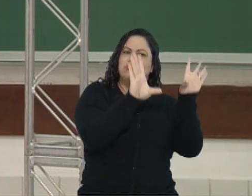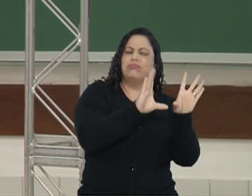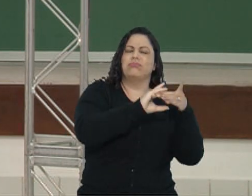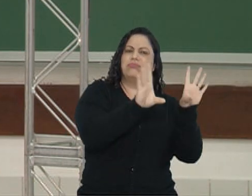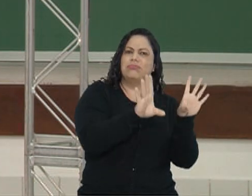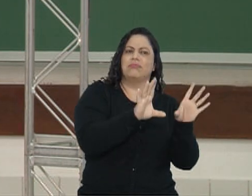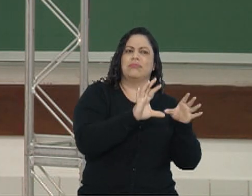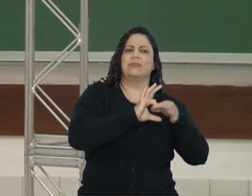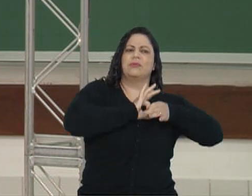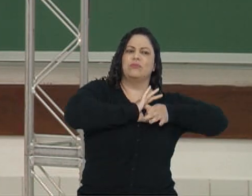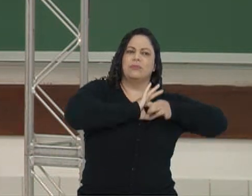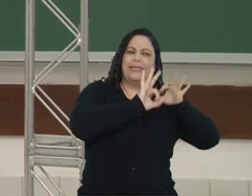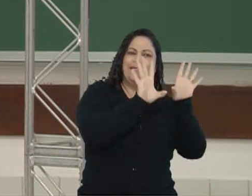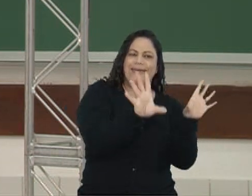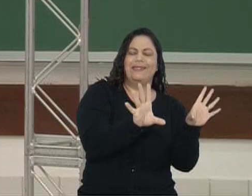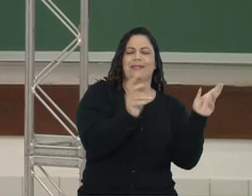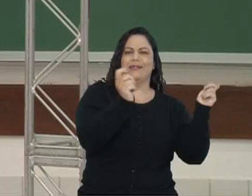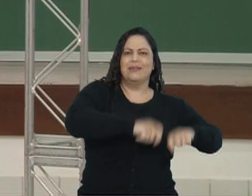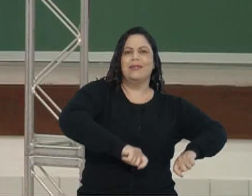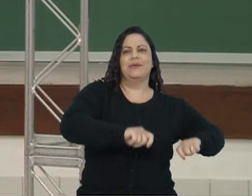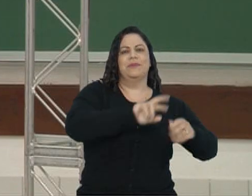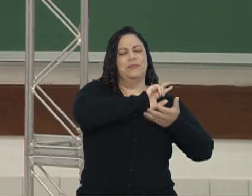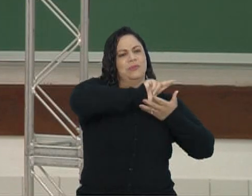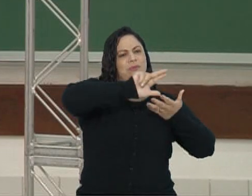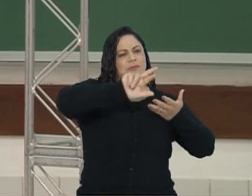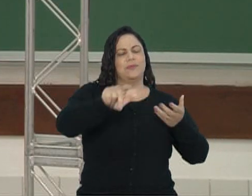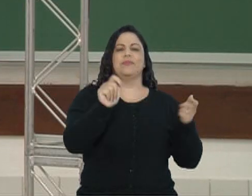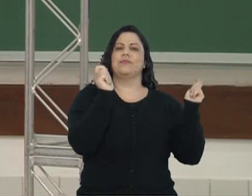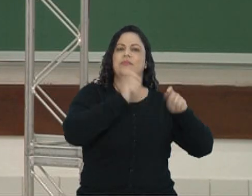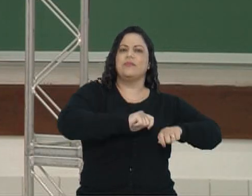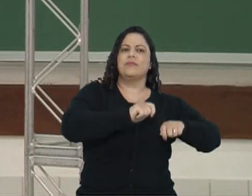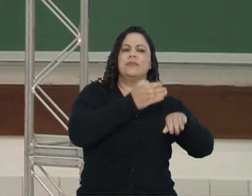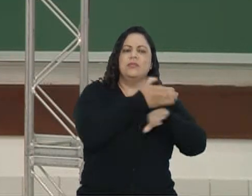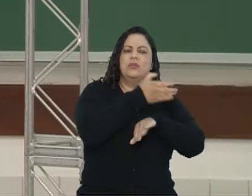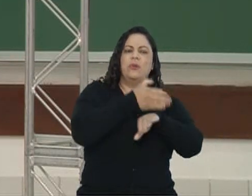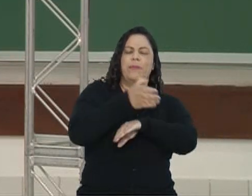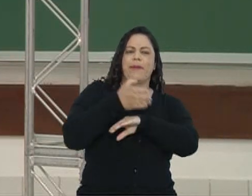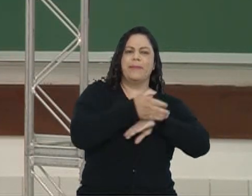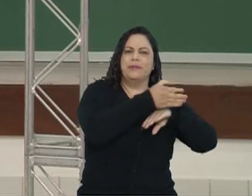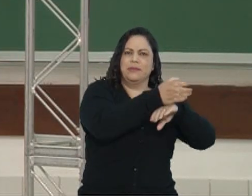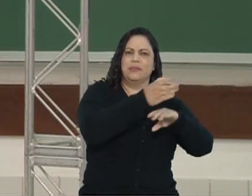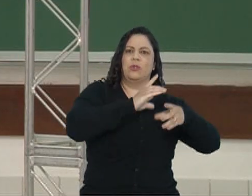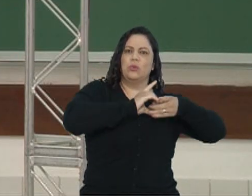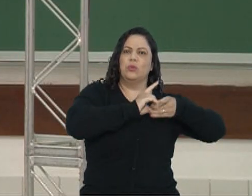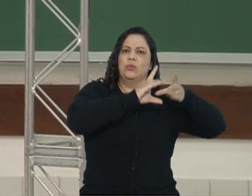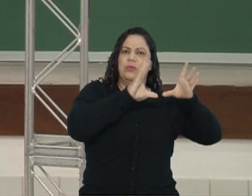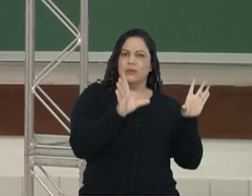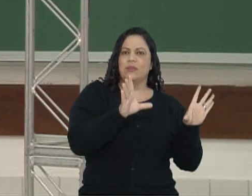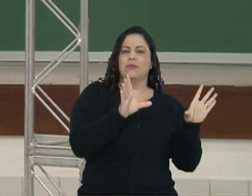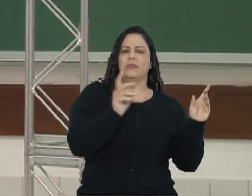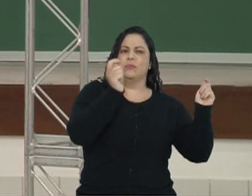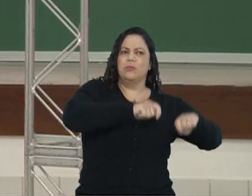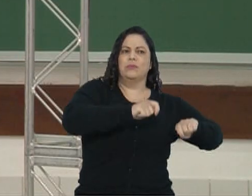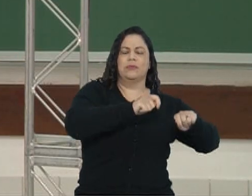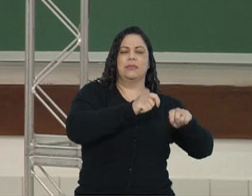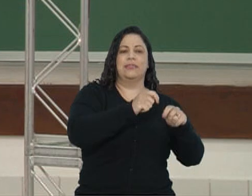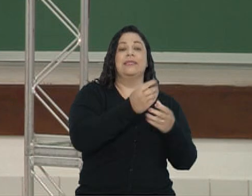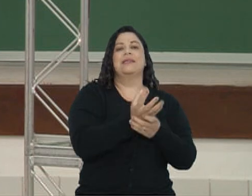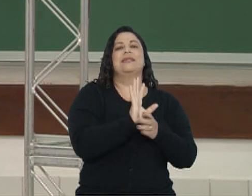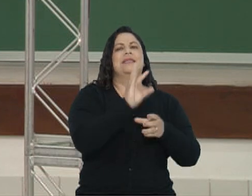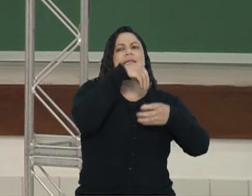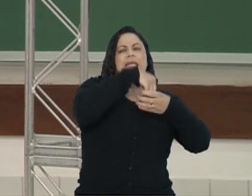social, o Estado neoliberal. Enfim, estados onde há uma participação democrática, principalmente dentro da